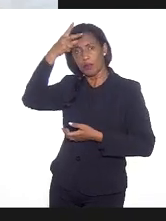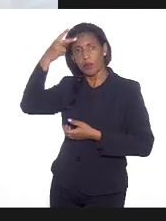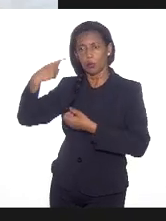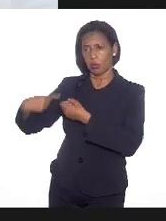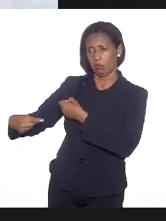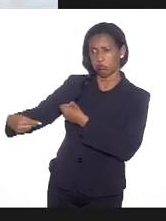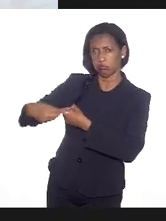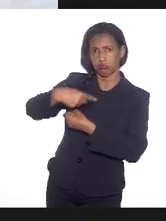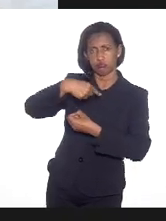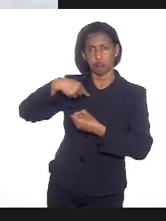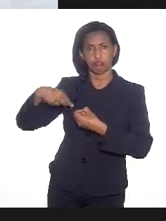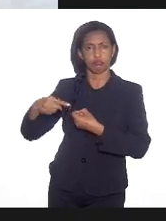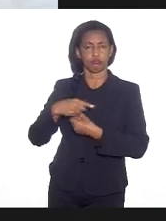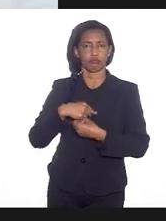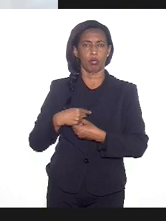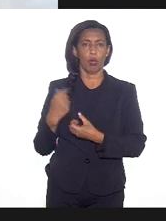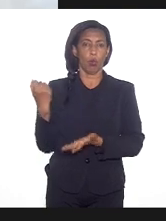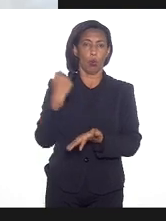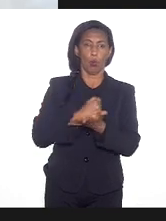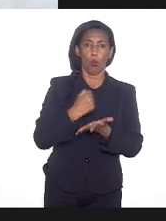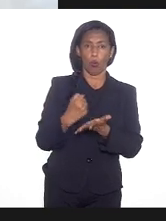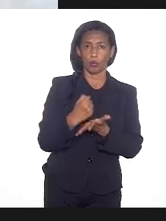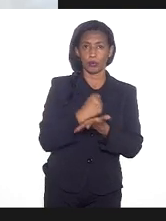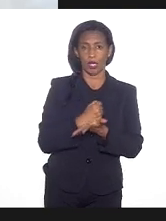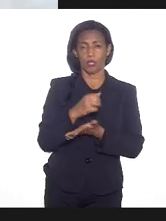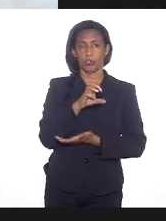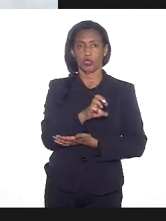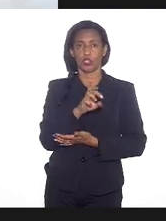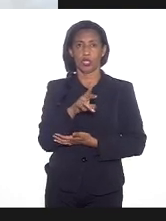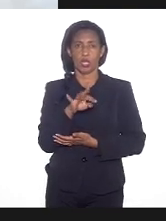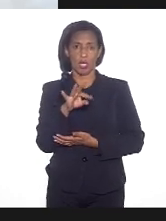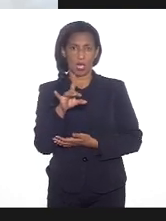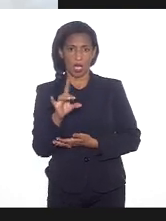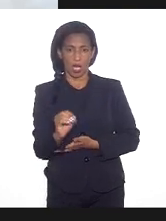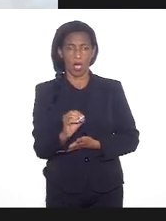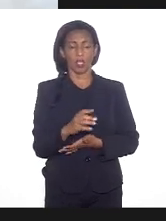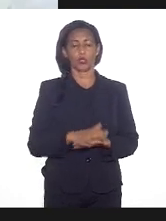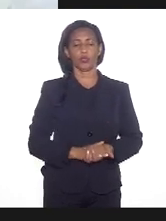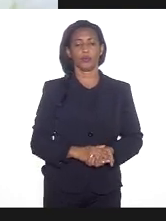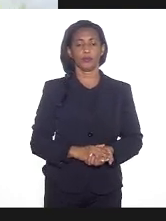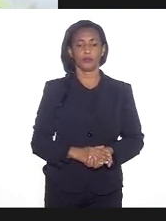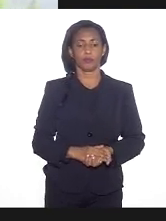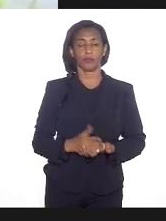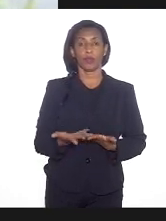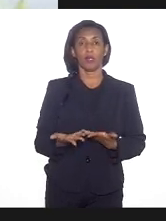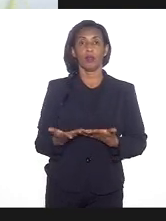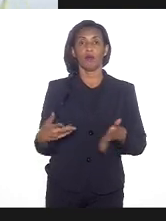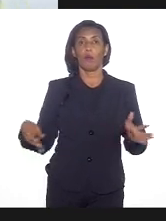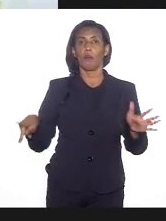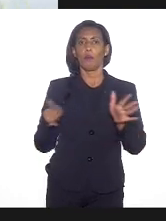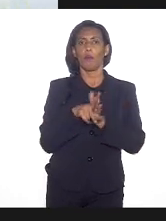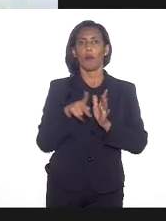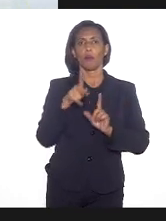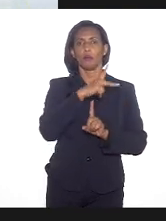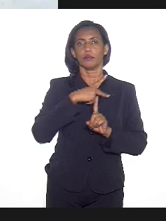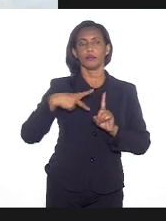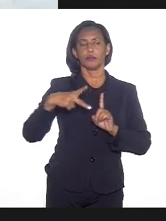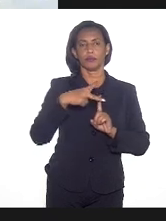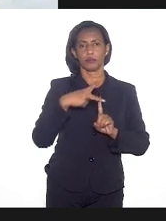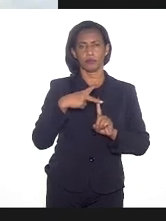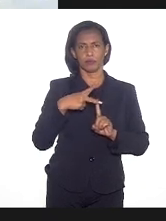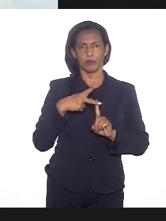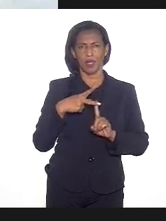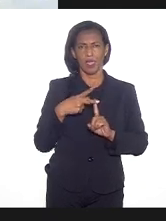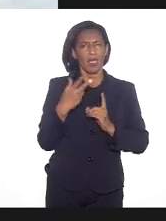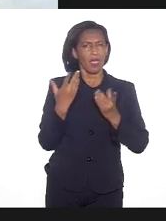FASEP, e, na ocasião, o contrato de cessão de créditos com a União em 99, vão para o Rio Previdência. É uma